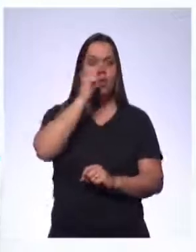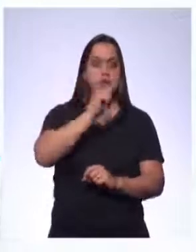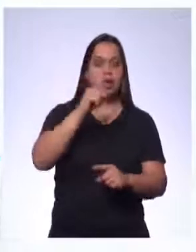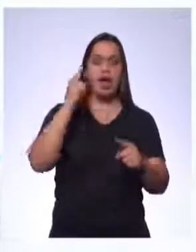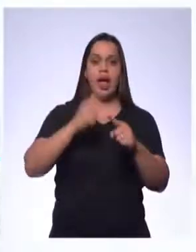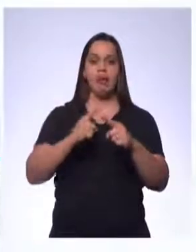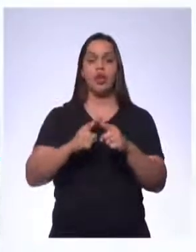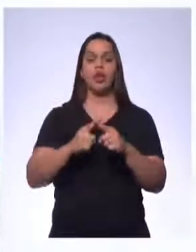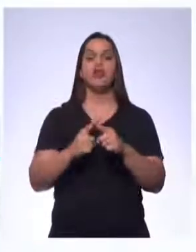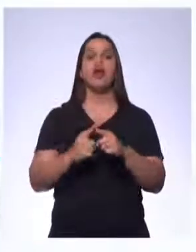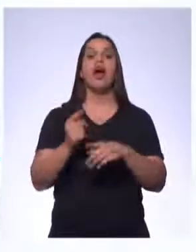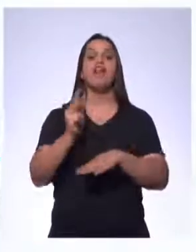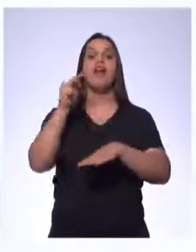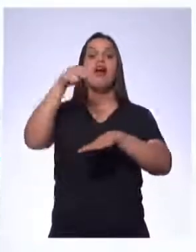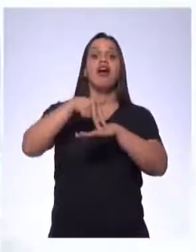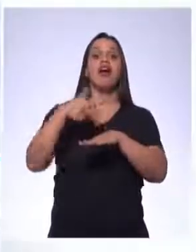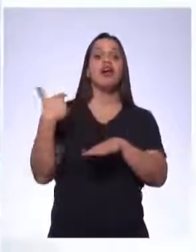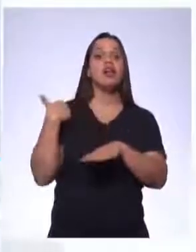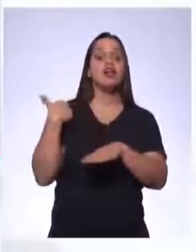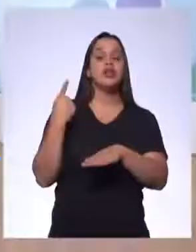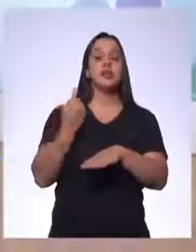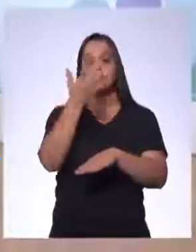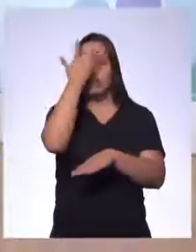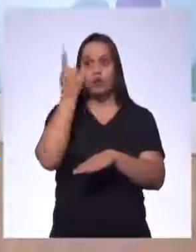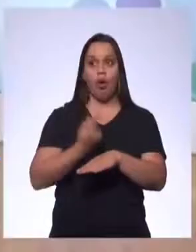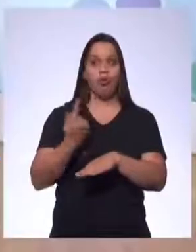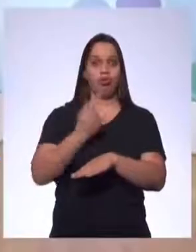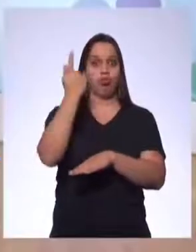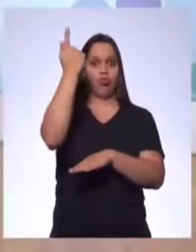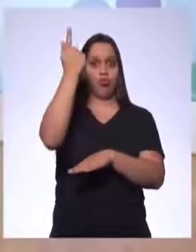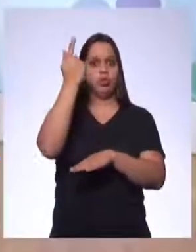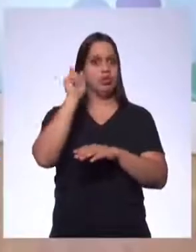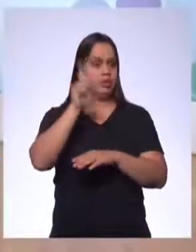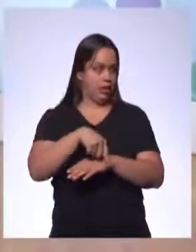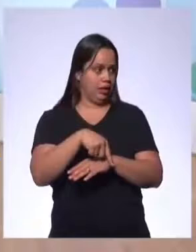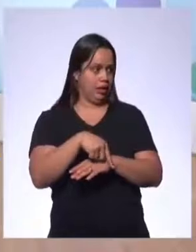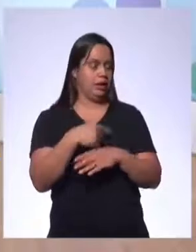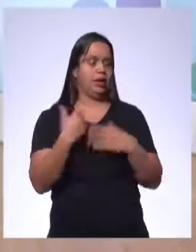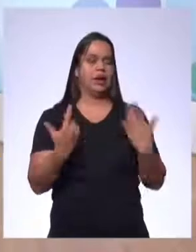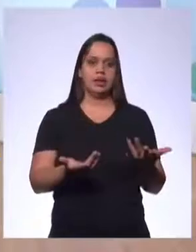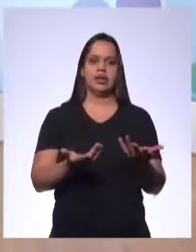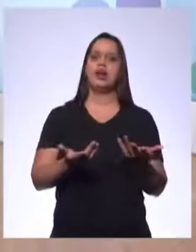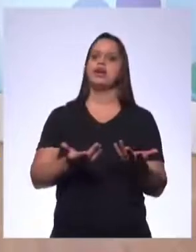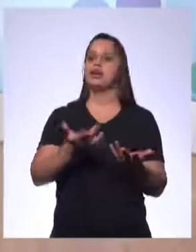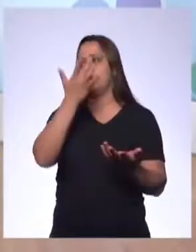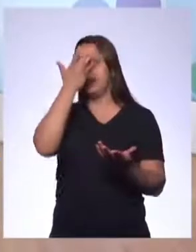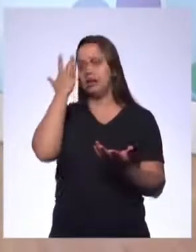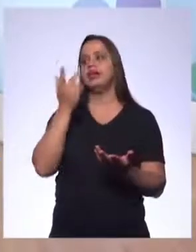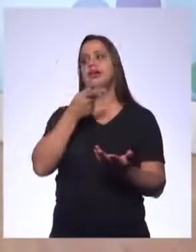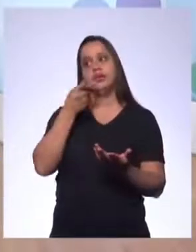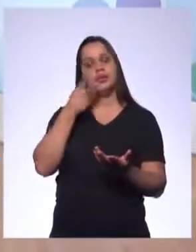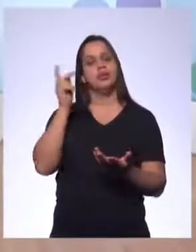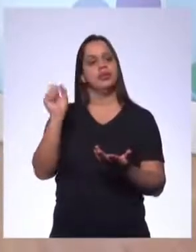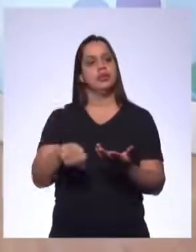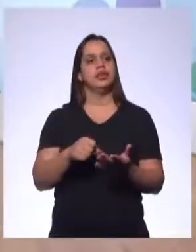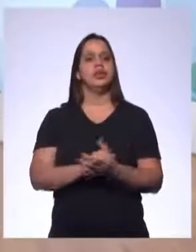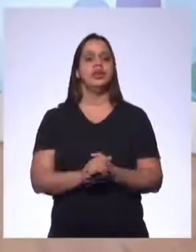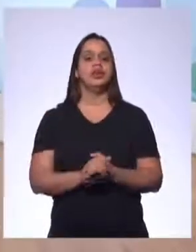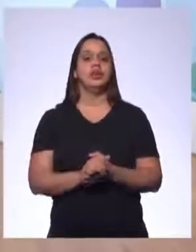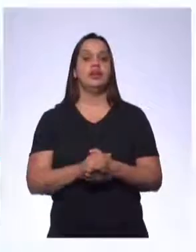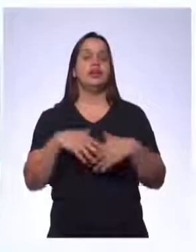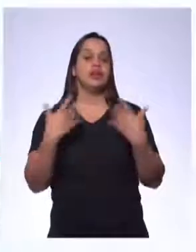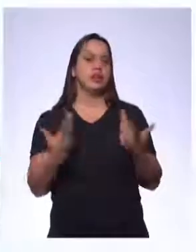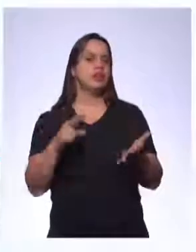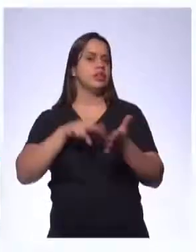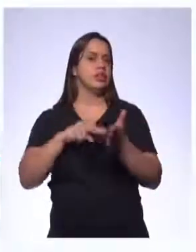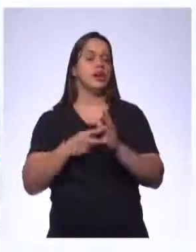sob ombros de gigantes. Foi isso, professor? E aí, dizem aí as más línguas, né, que foi isso. Então, o que ele quis